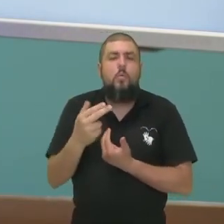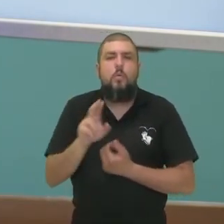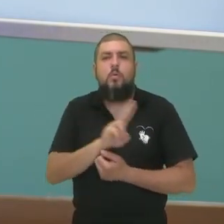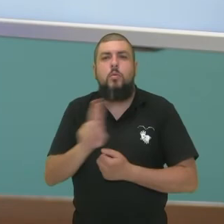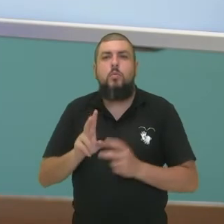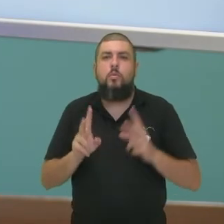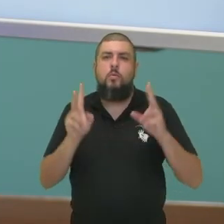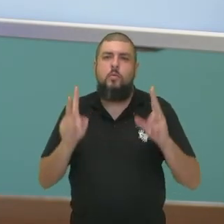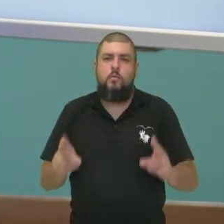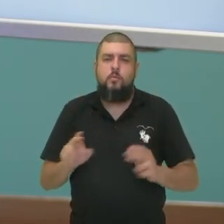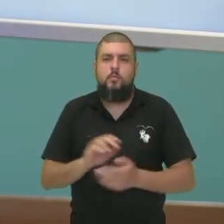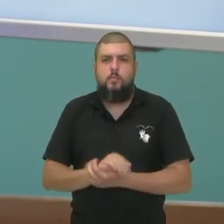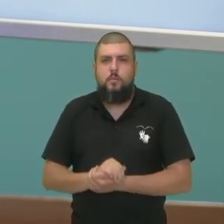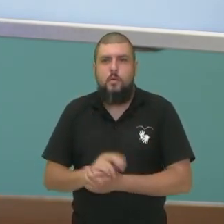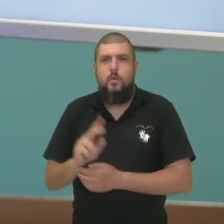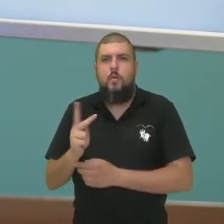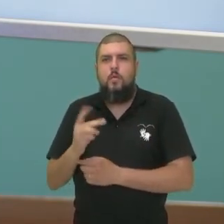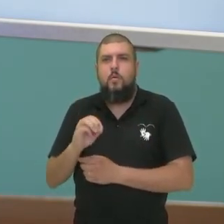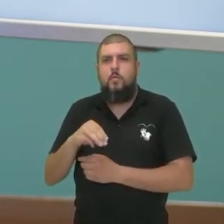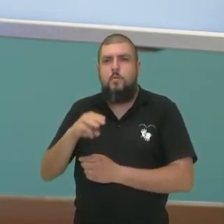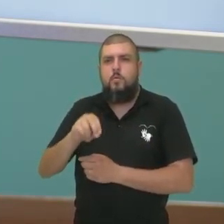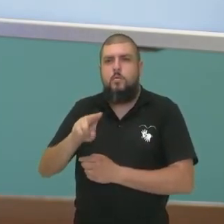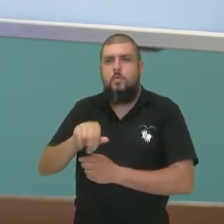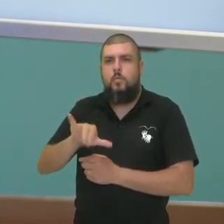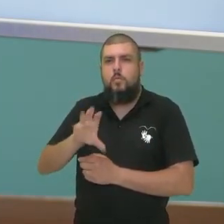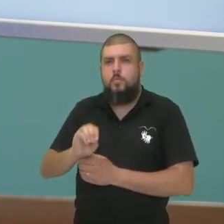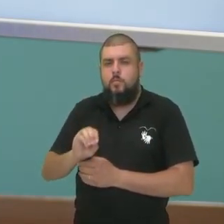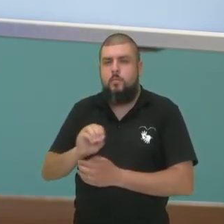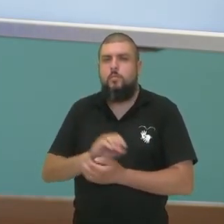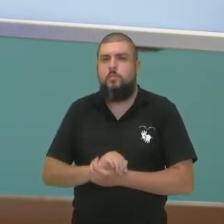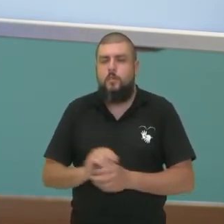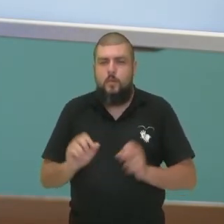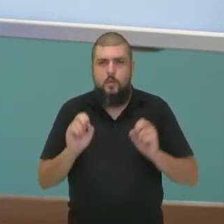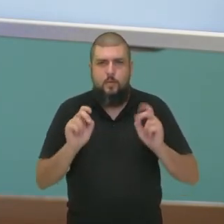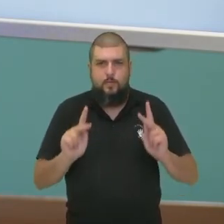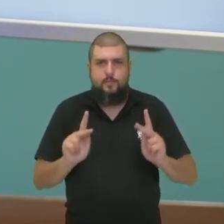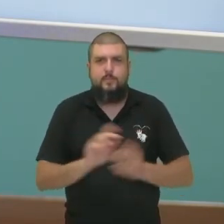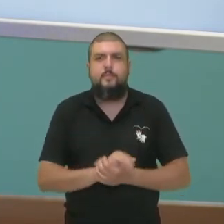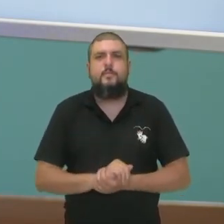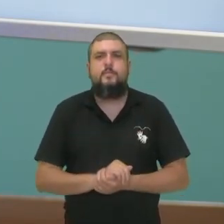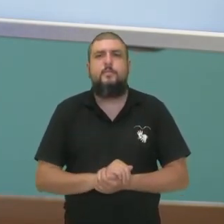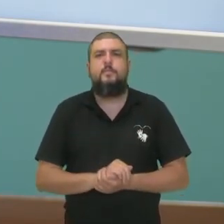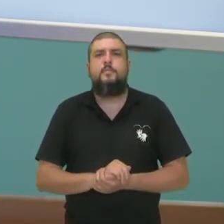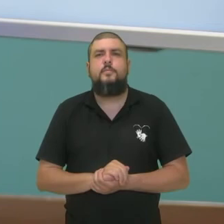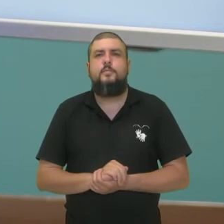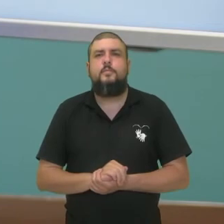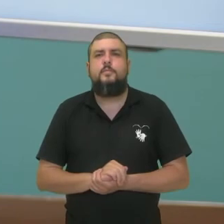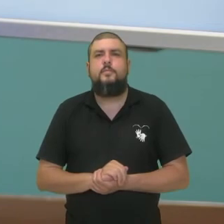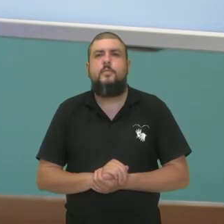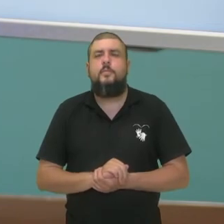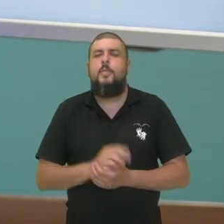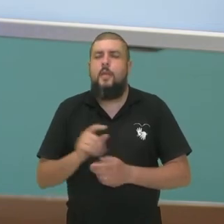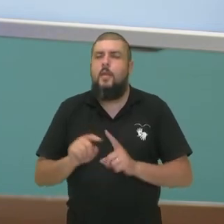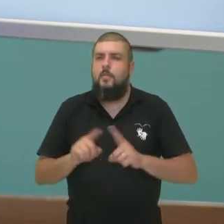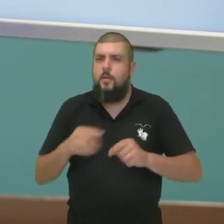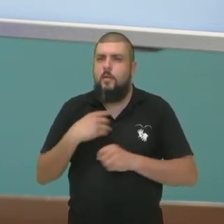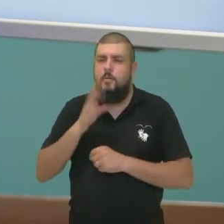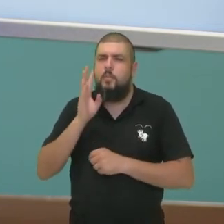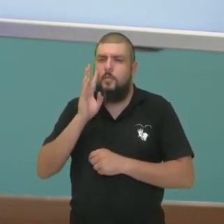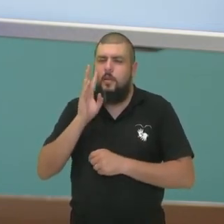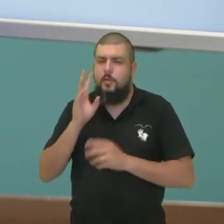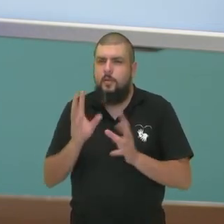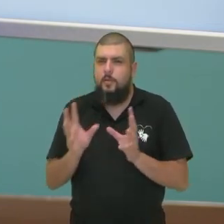homônimos é isso, homônimo é isso, mesmo nome, belezinha? Tranquilo, né? Mas eu achei muito legal essa